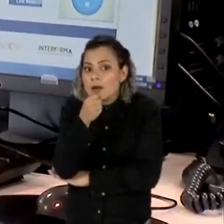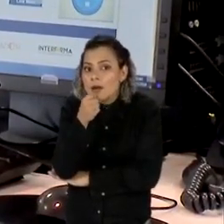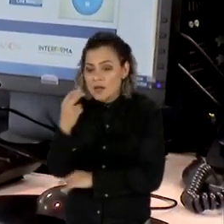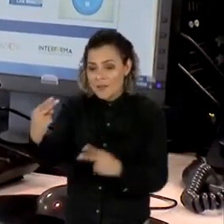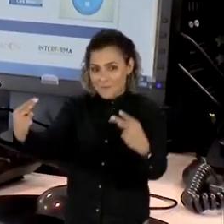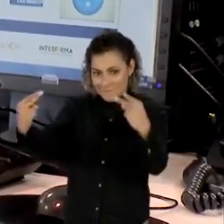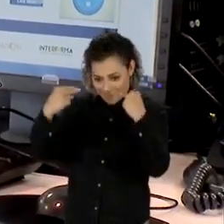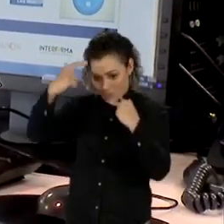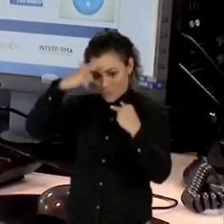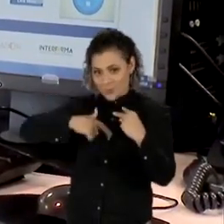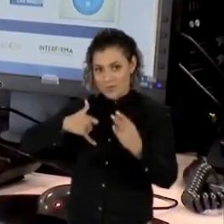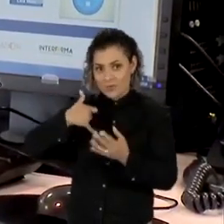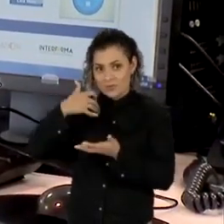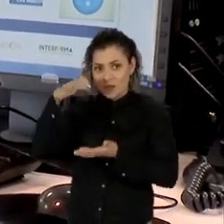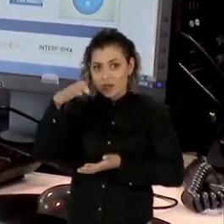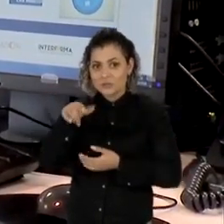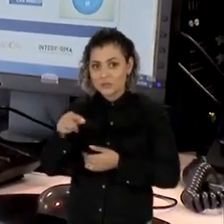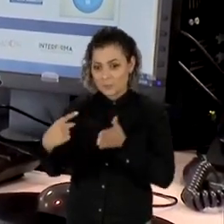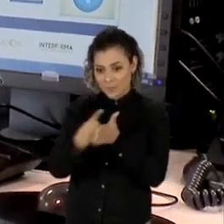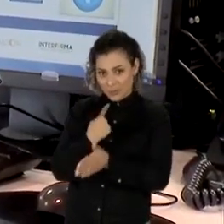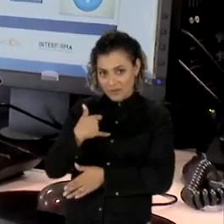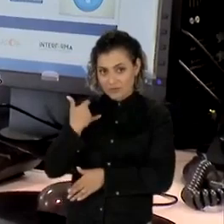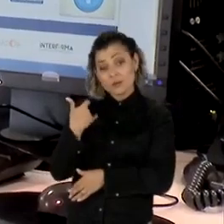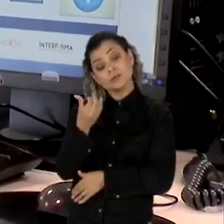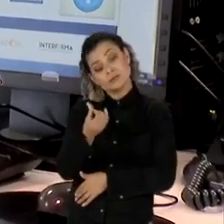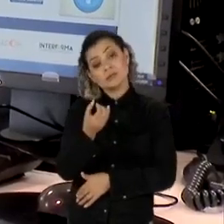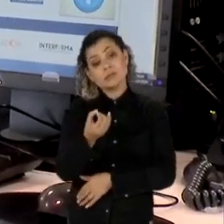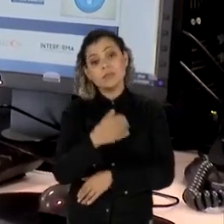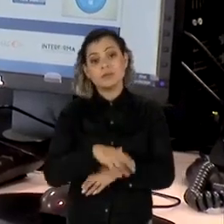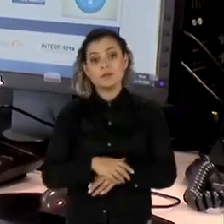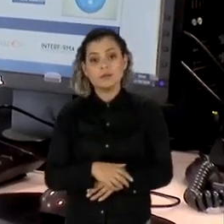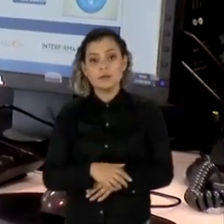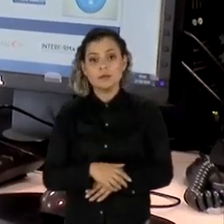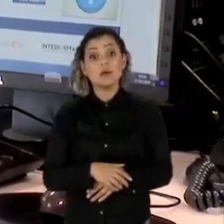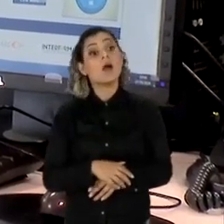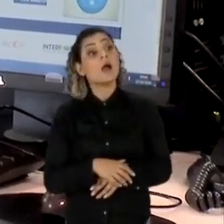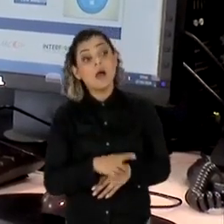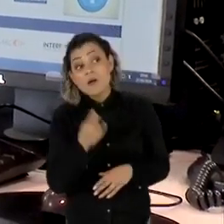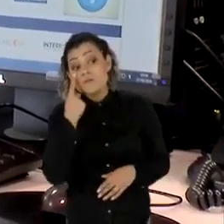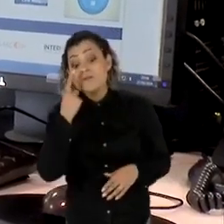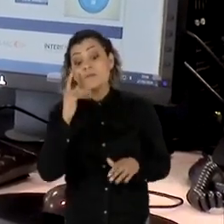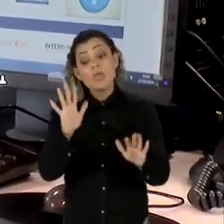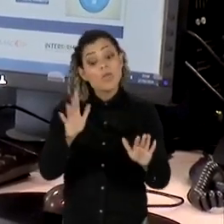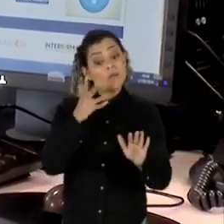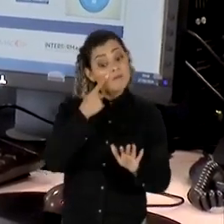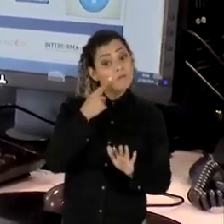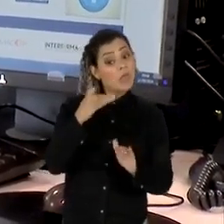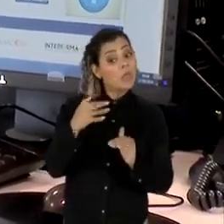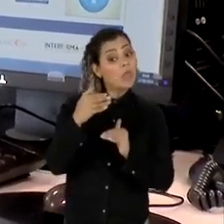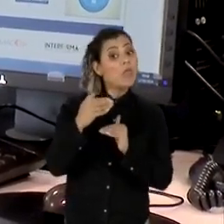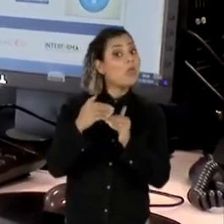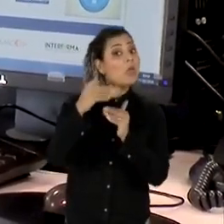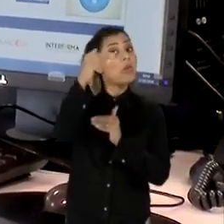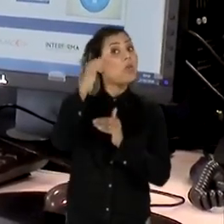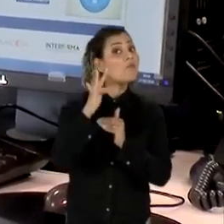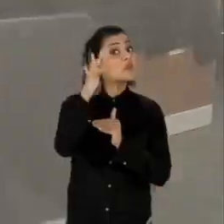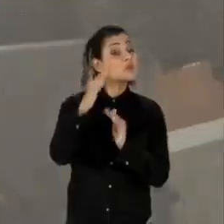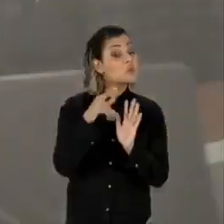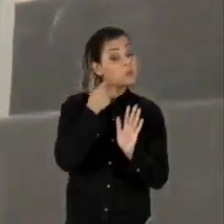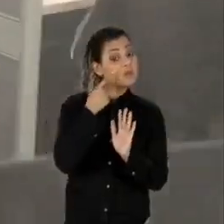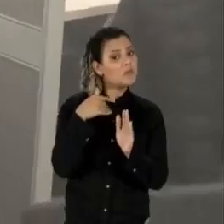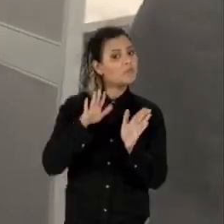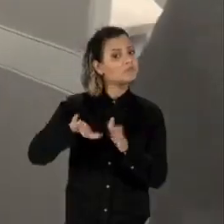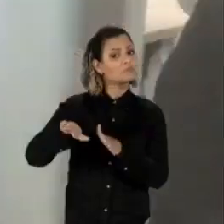quando chegava com sua idade 60 anos vamos avaliar muitos nem retornavam mais